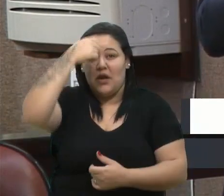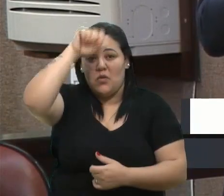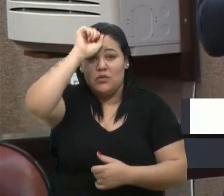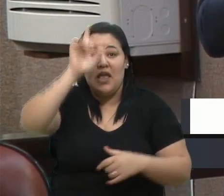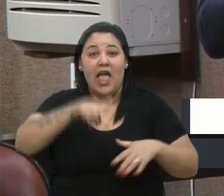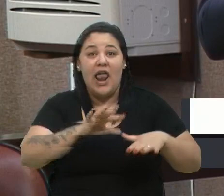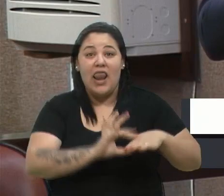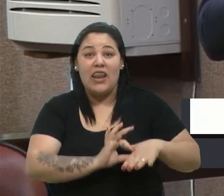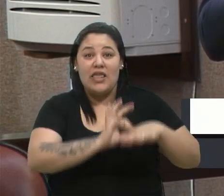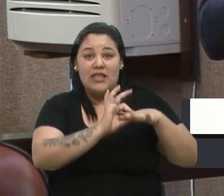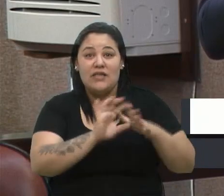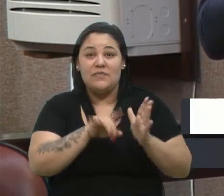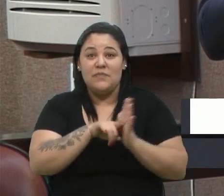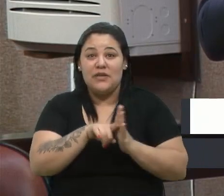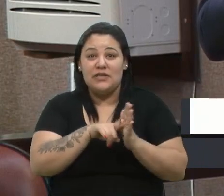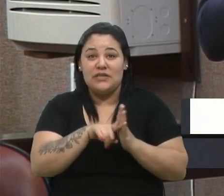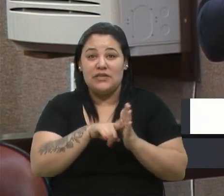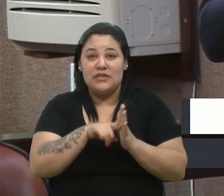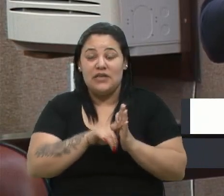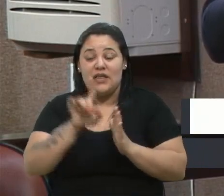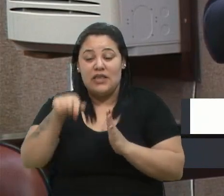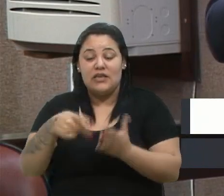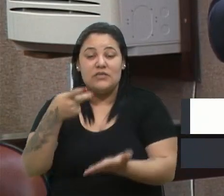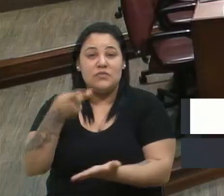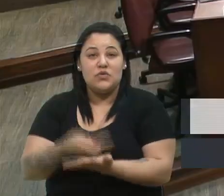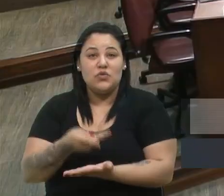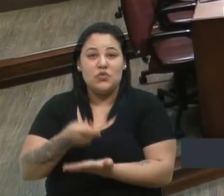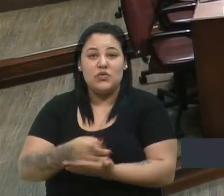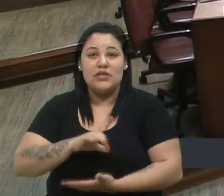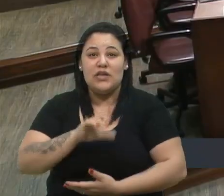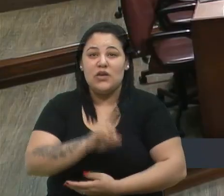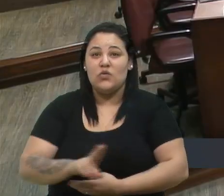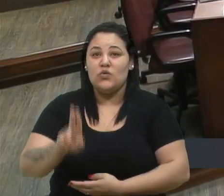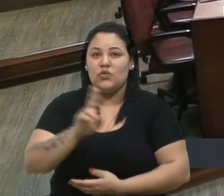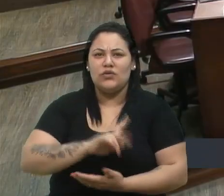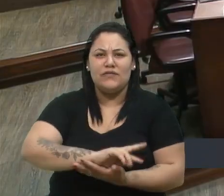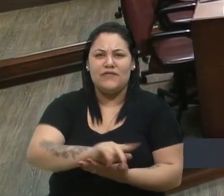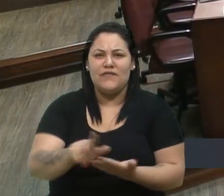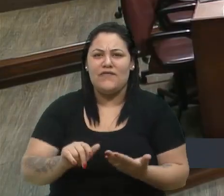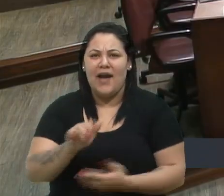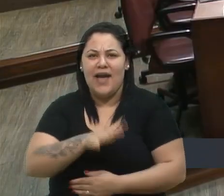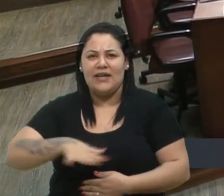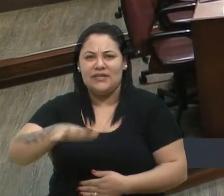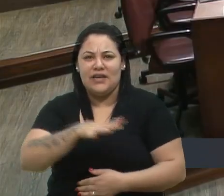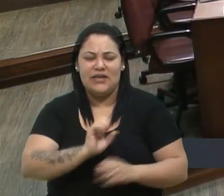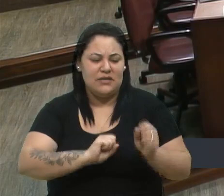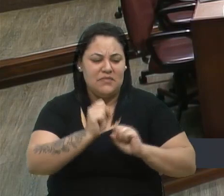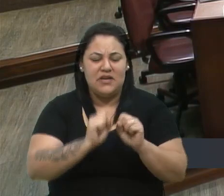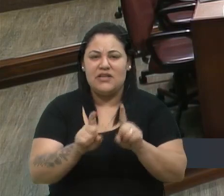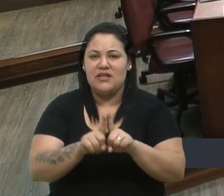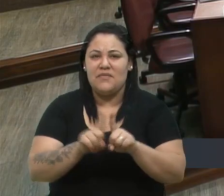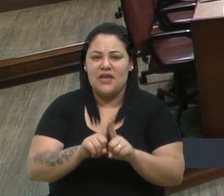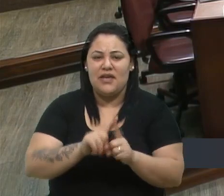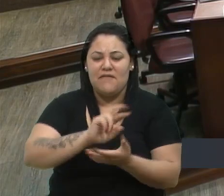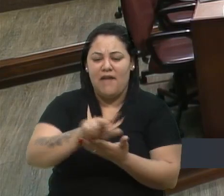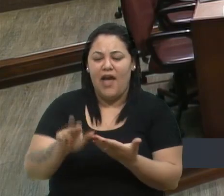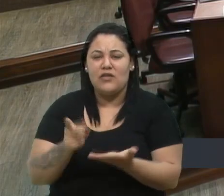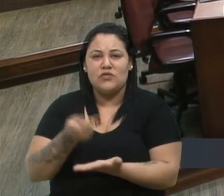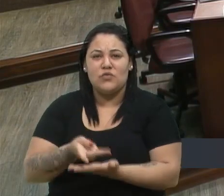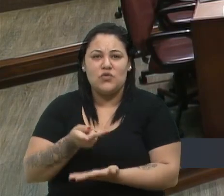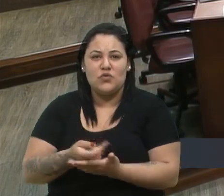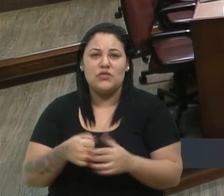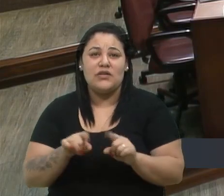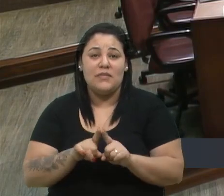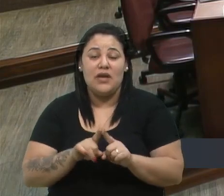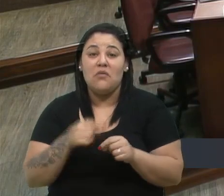em pesquisa deste produto que tem aplicação nas mais diversas áreas da indústria, em diversos produtos, algo